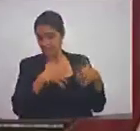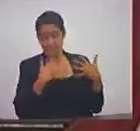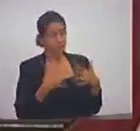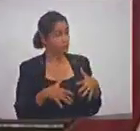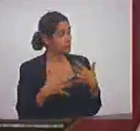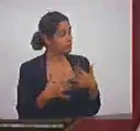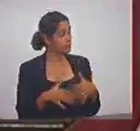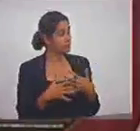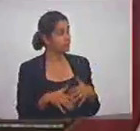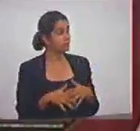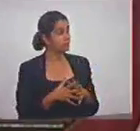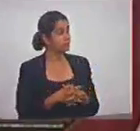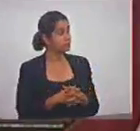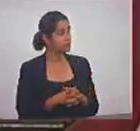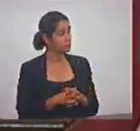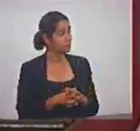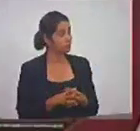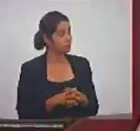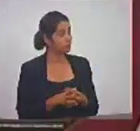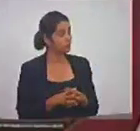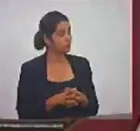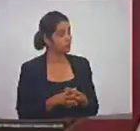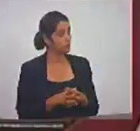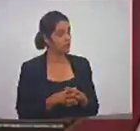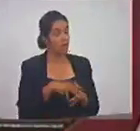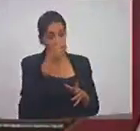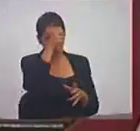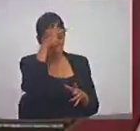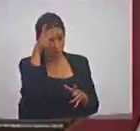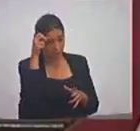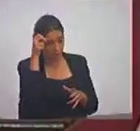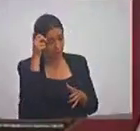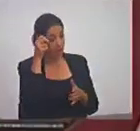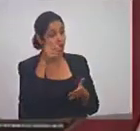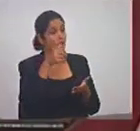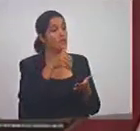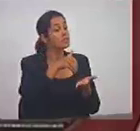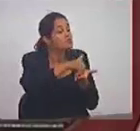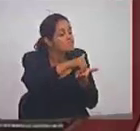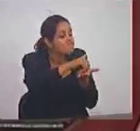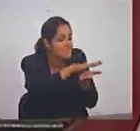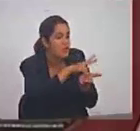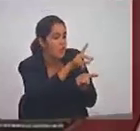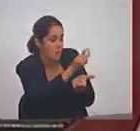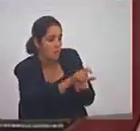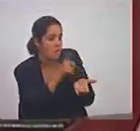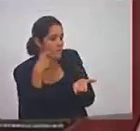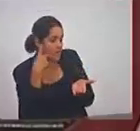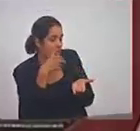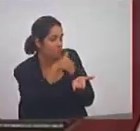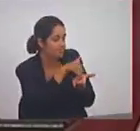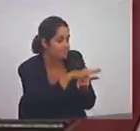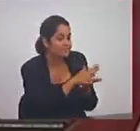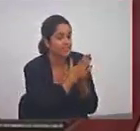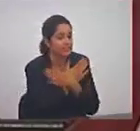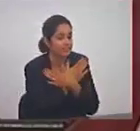nessa tribuna, quando ele foi despedido lá, quando ele foi exonerado do cargo de Direitos Humanos, acho que se não me falha a memória, mas o